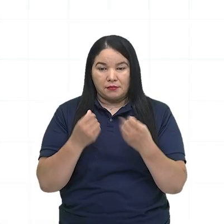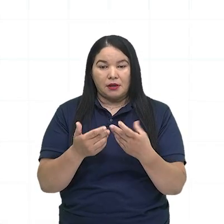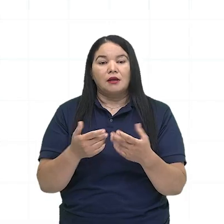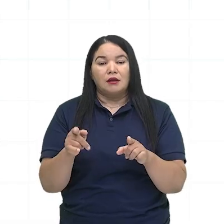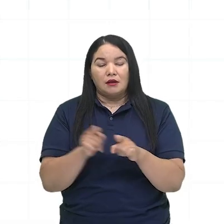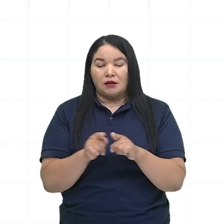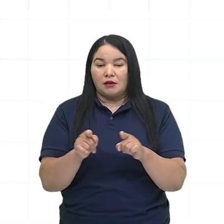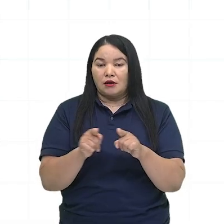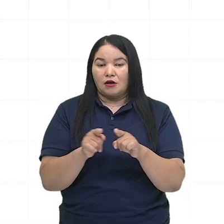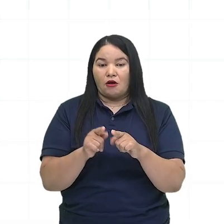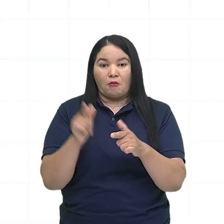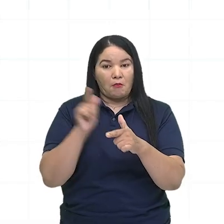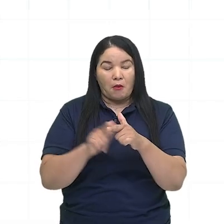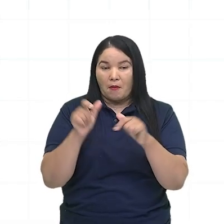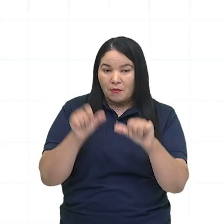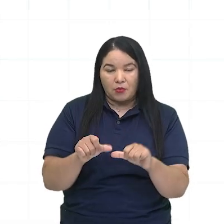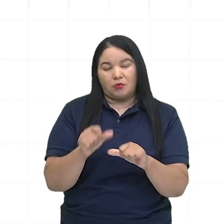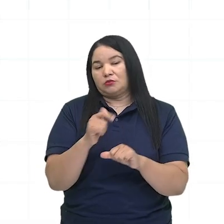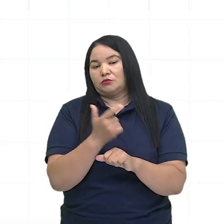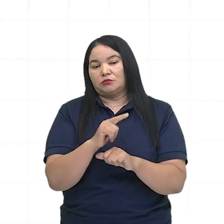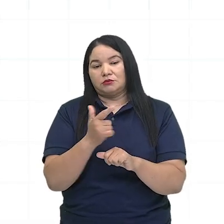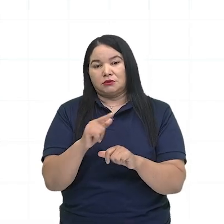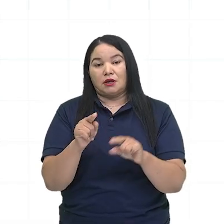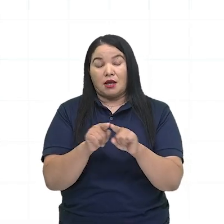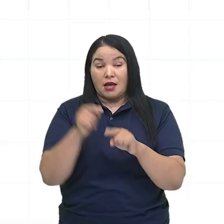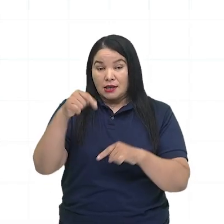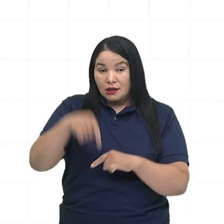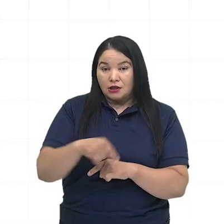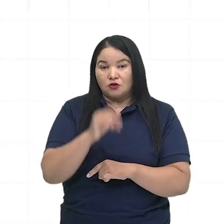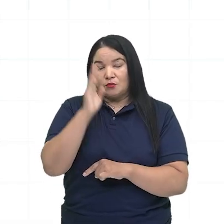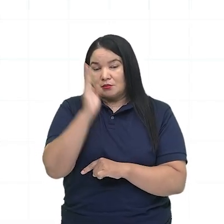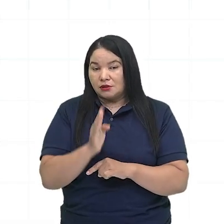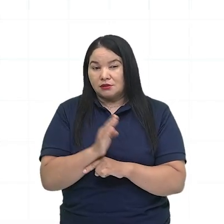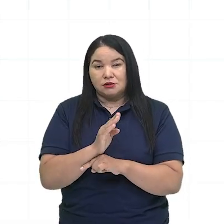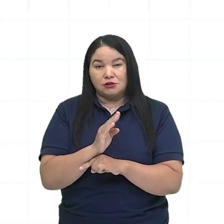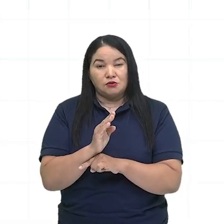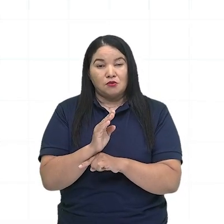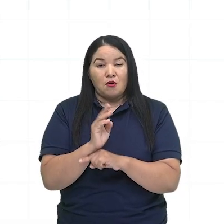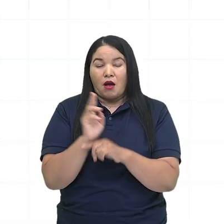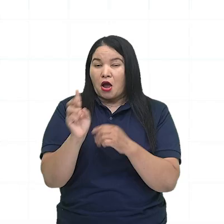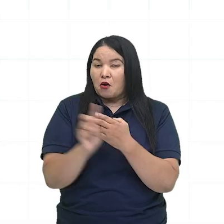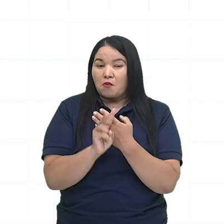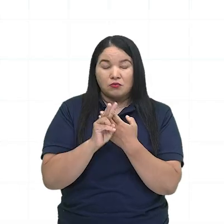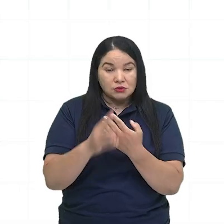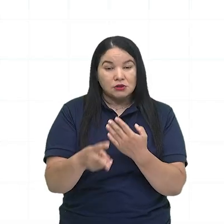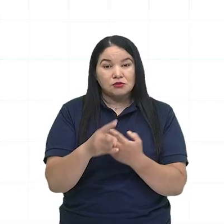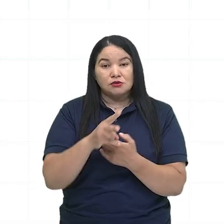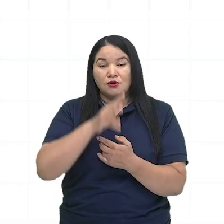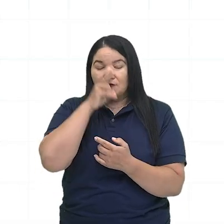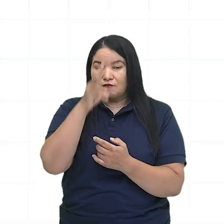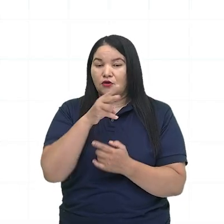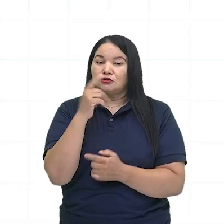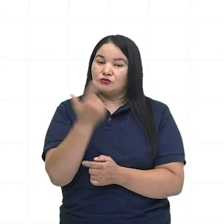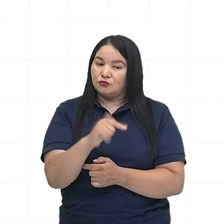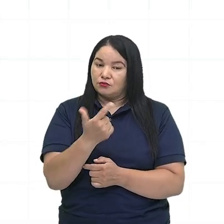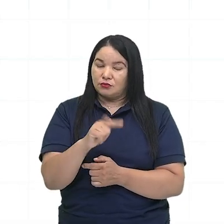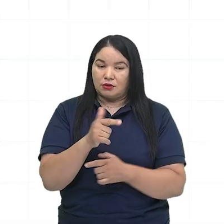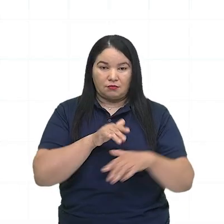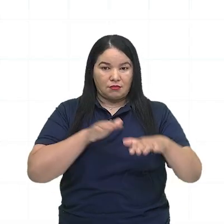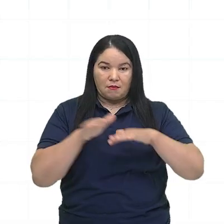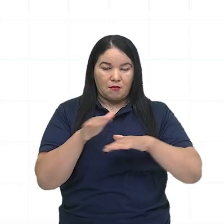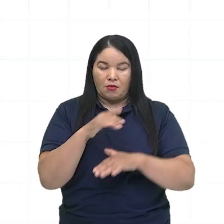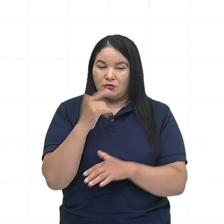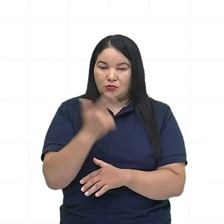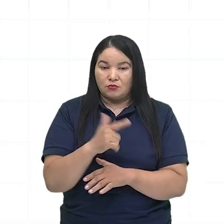localidades. No Brasil, nós não temos esse tipo de consequências dos terremotos. Mas